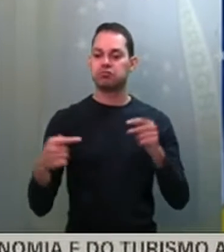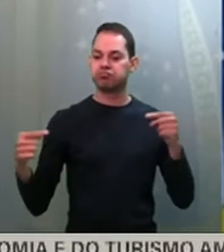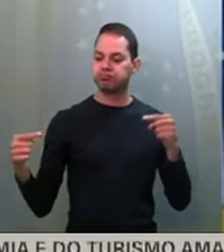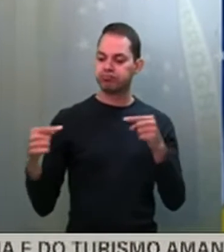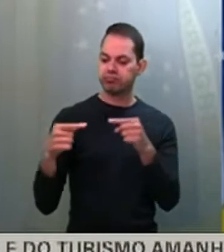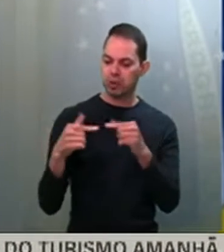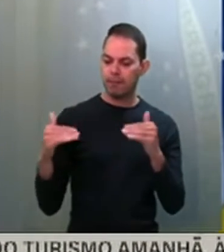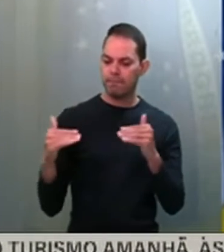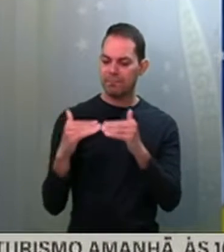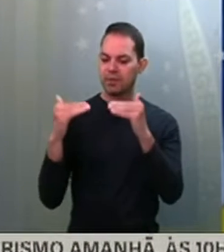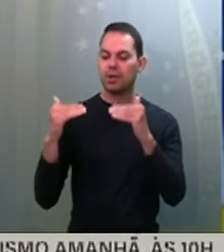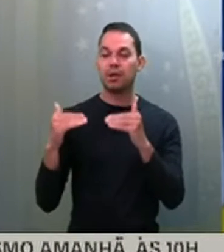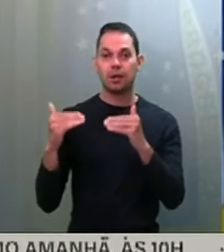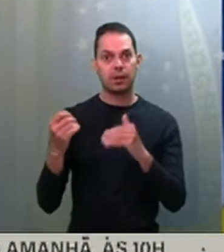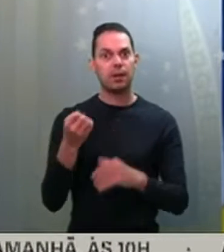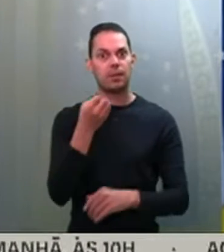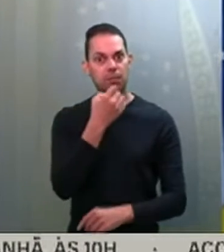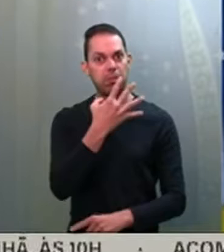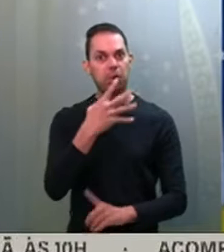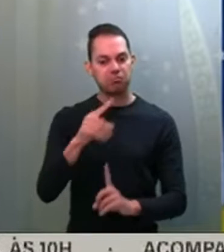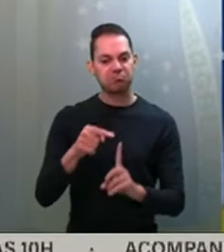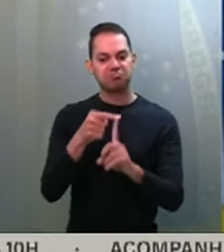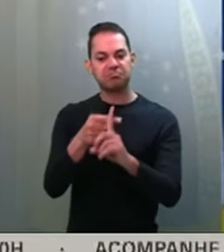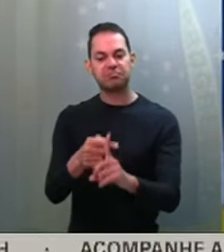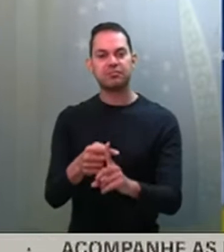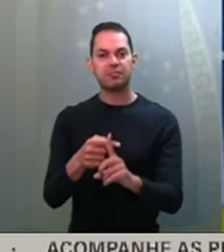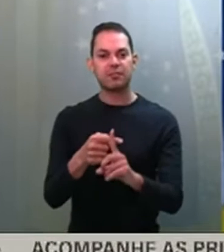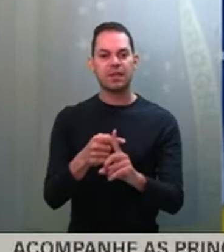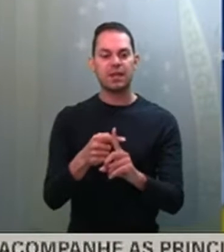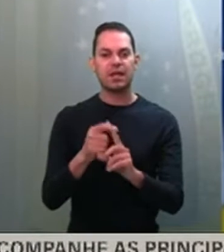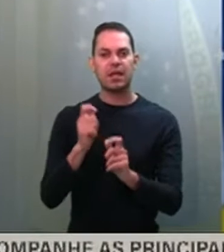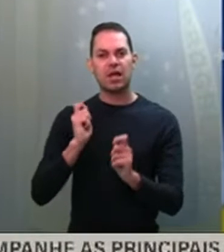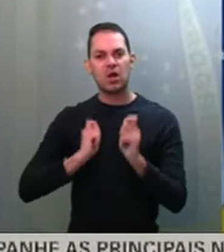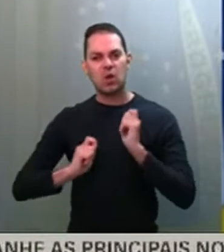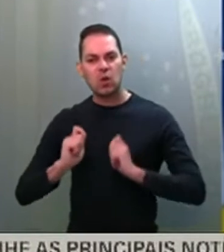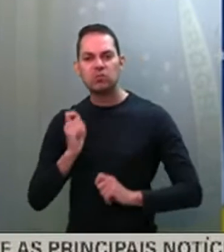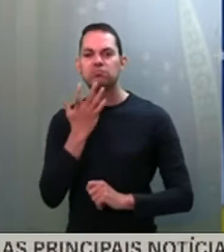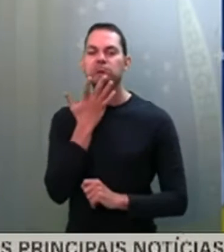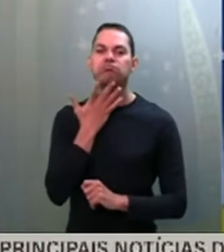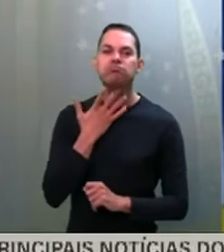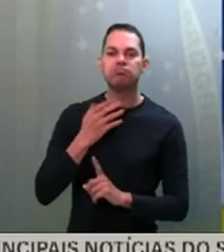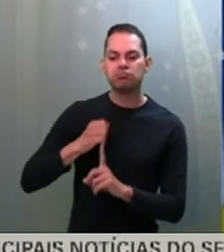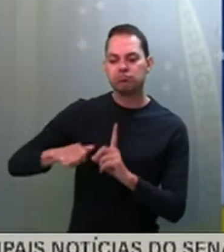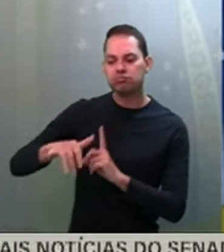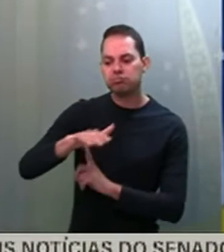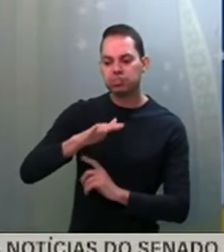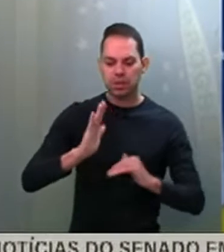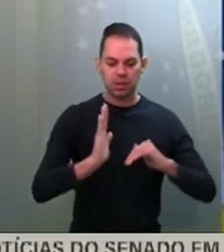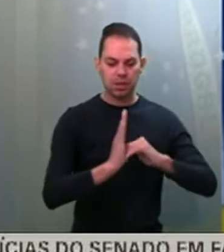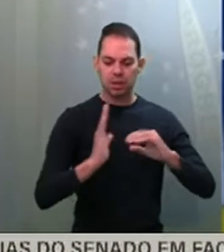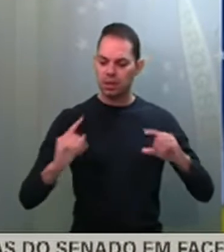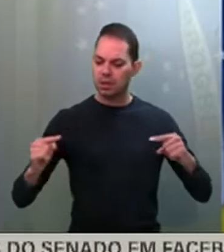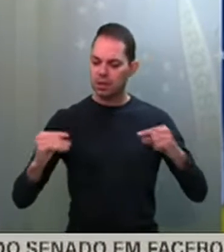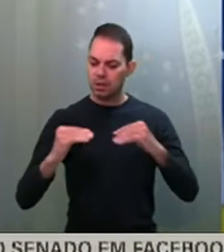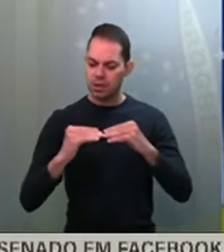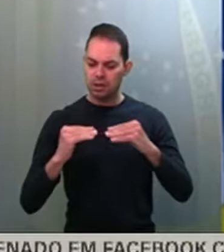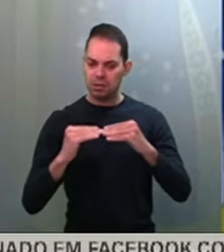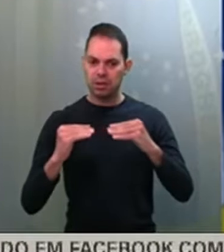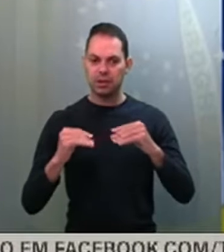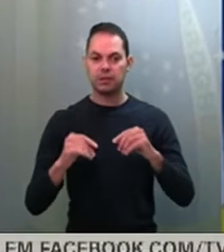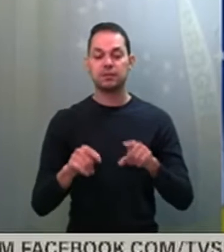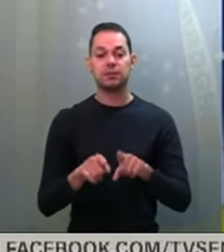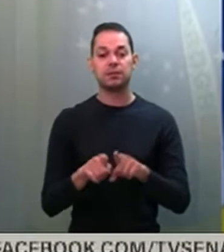e ao primeiro fato positivo está em sintonia com os anseios da sociedade e atento ao cumprimento de